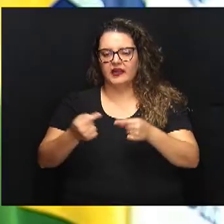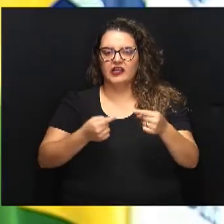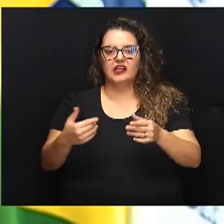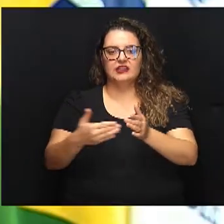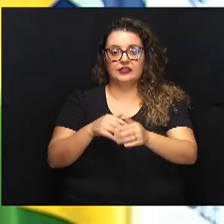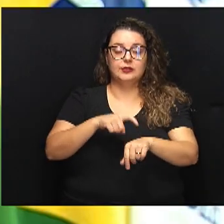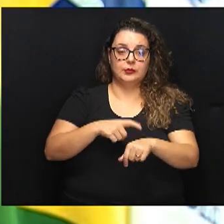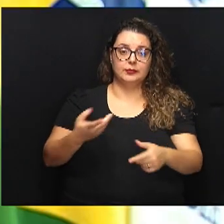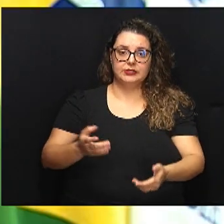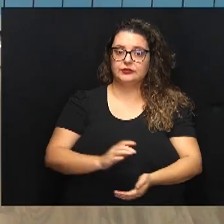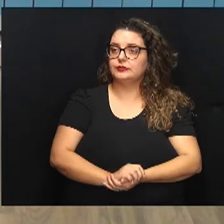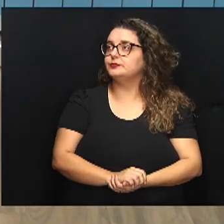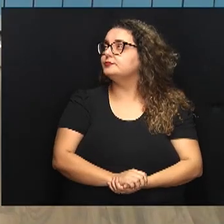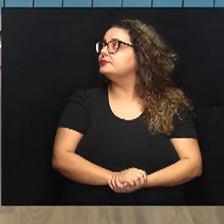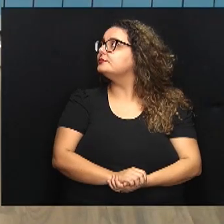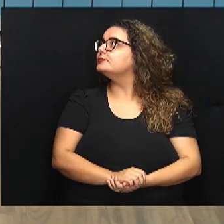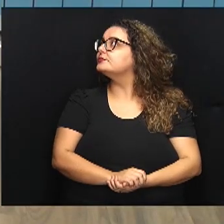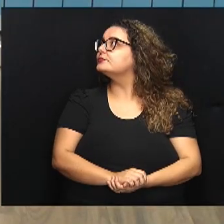momento.